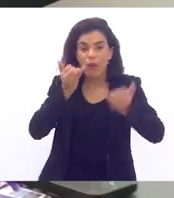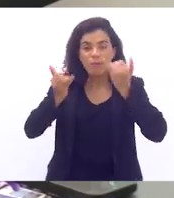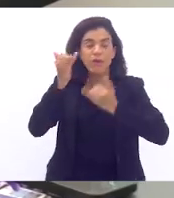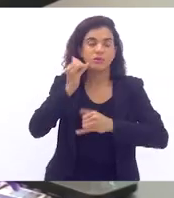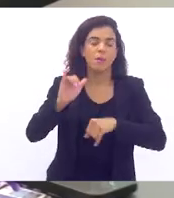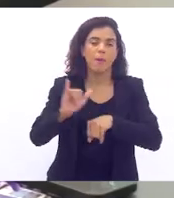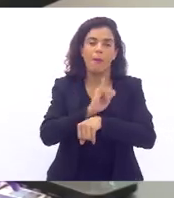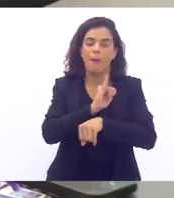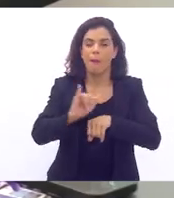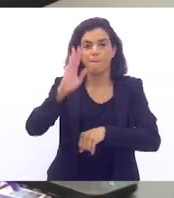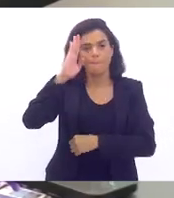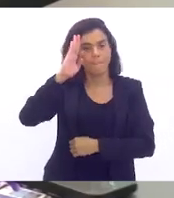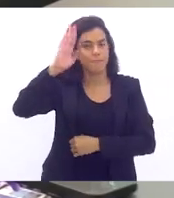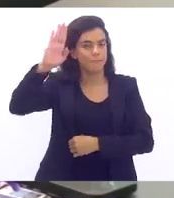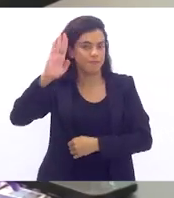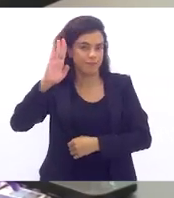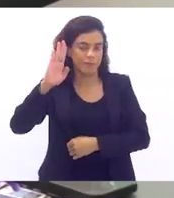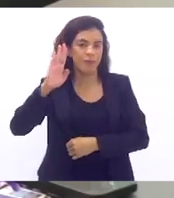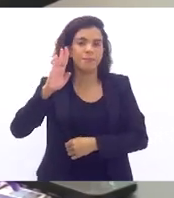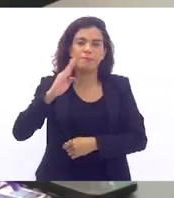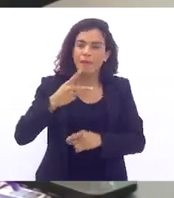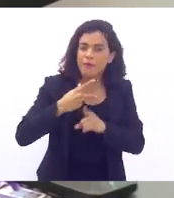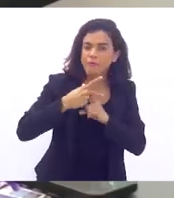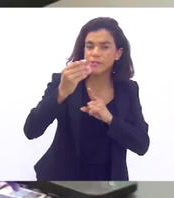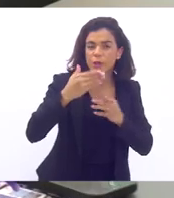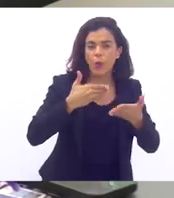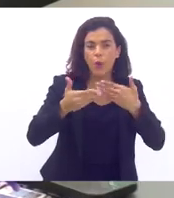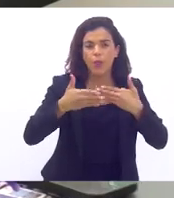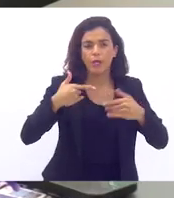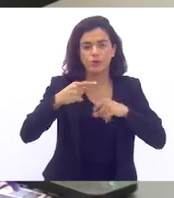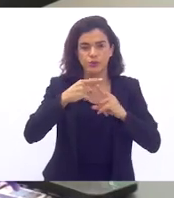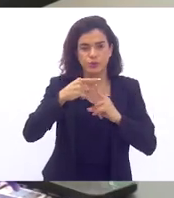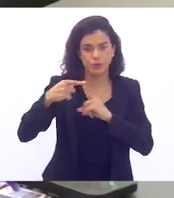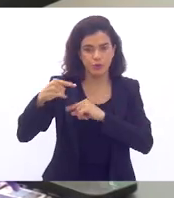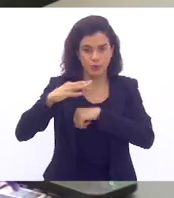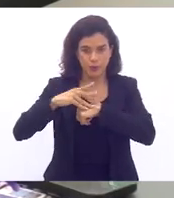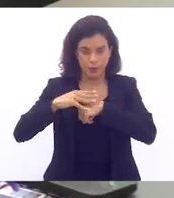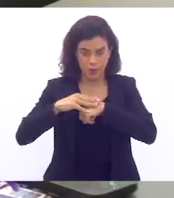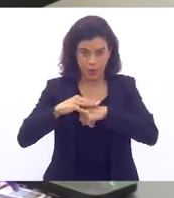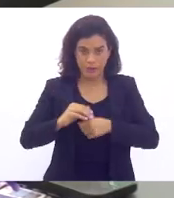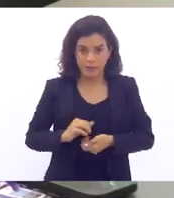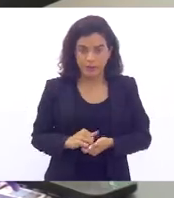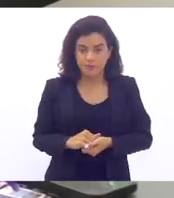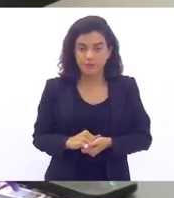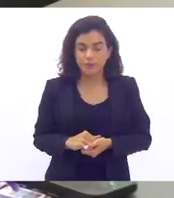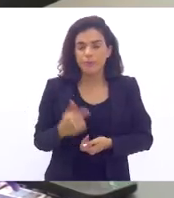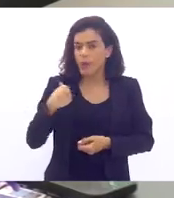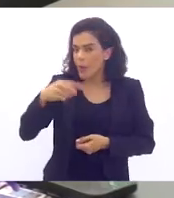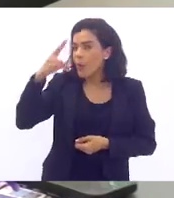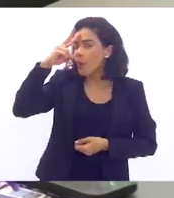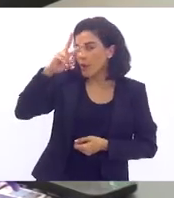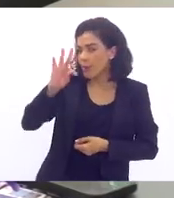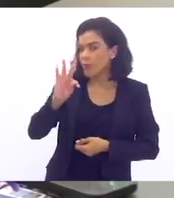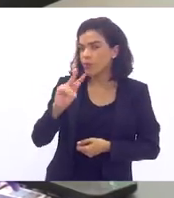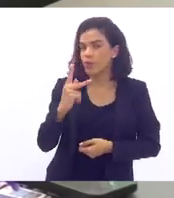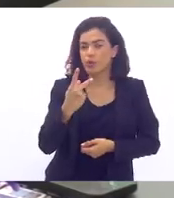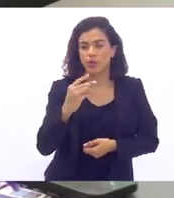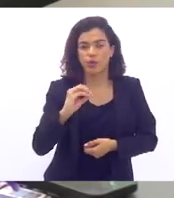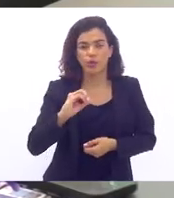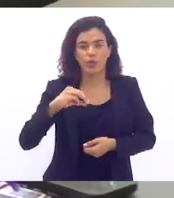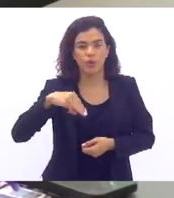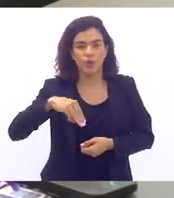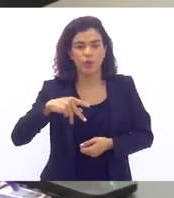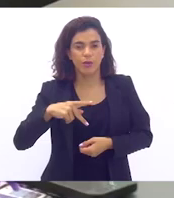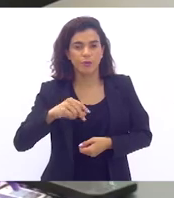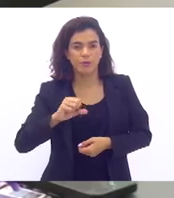a qualquer tipo de Patologia em qualquer tipo de doença eu lembro sempre que a principal